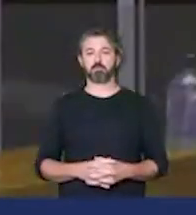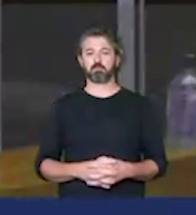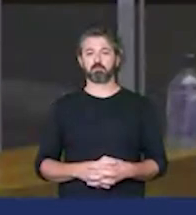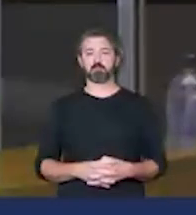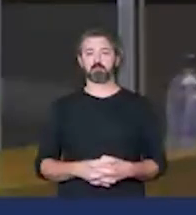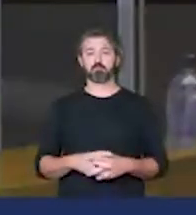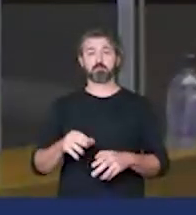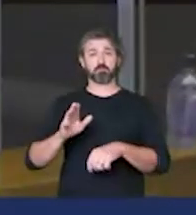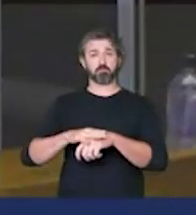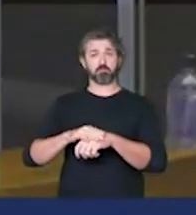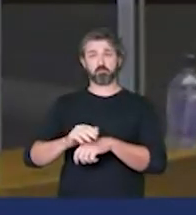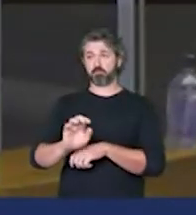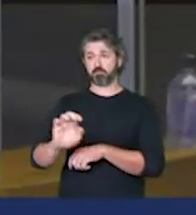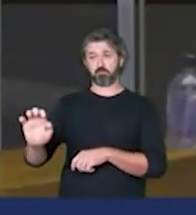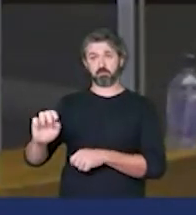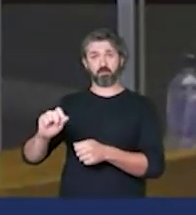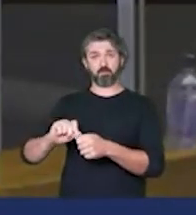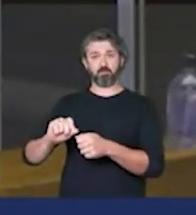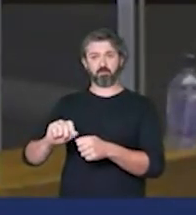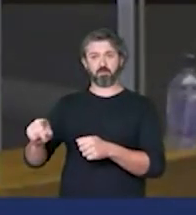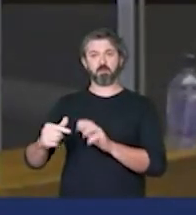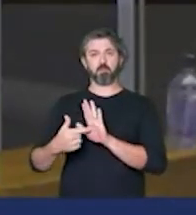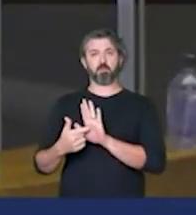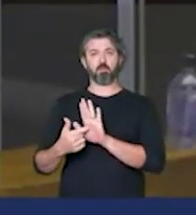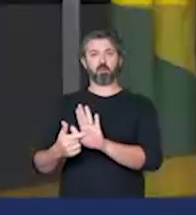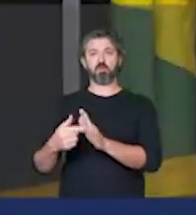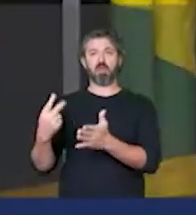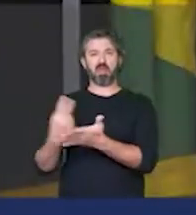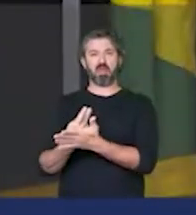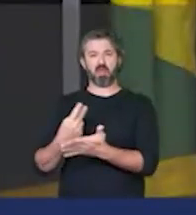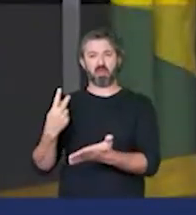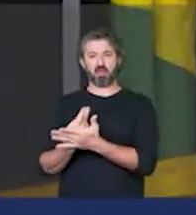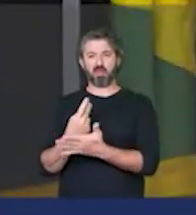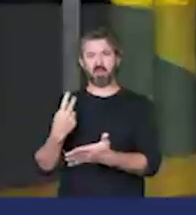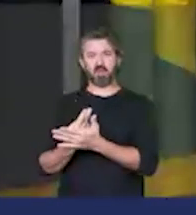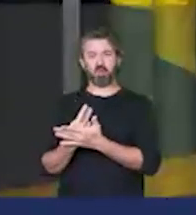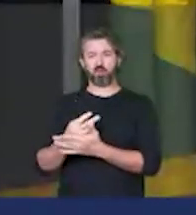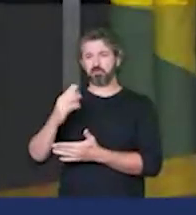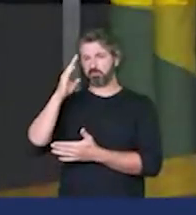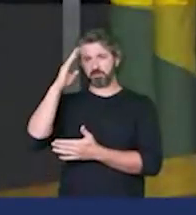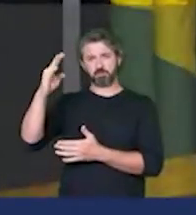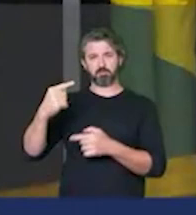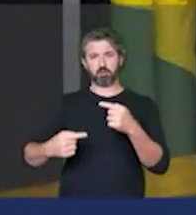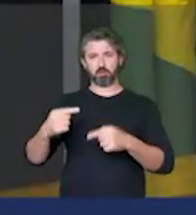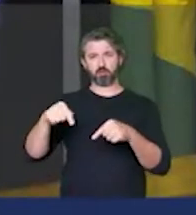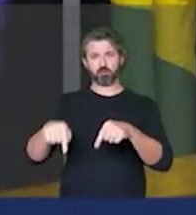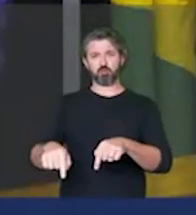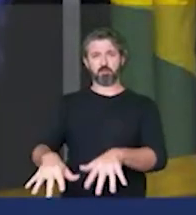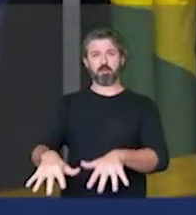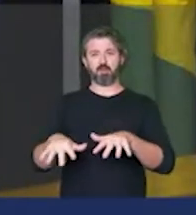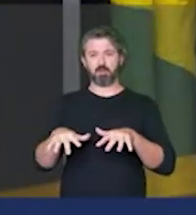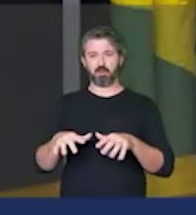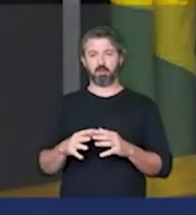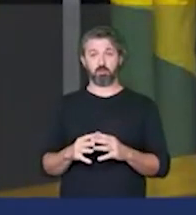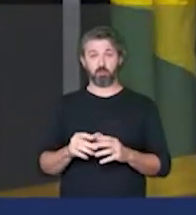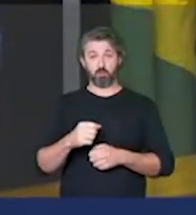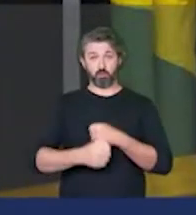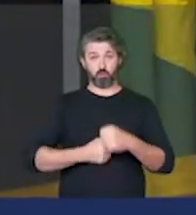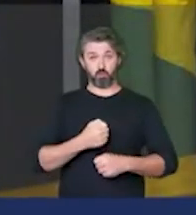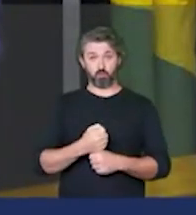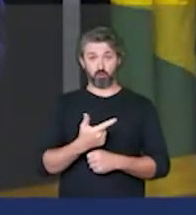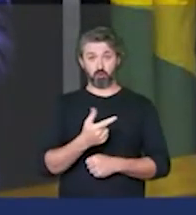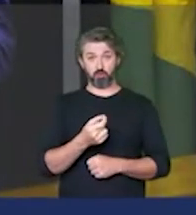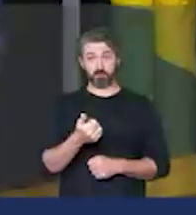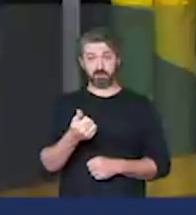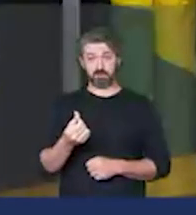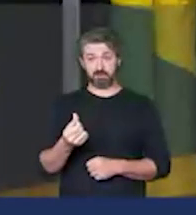pelas próprias esquerdas aqui para apontar um erro fundamental na discussão desse plenário. Em